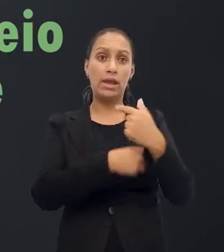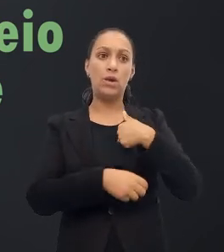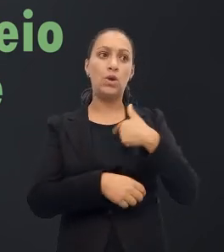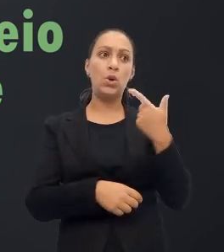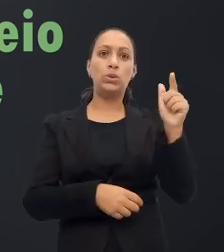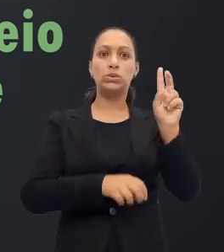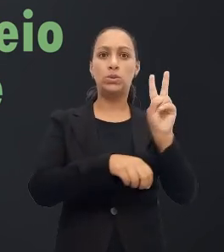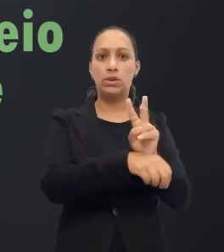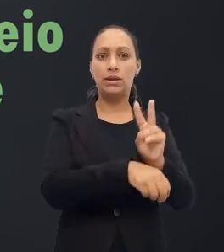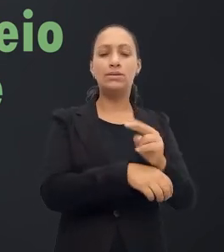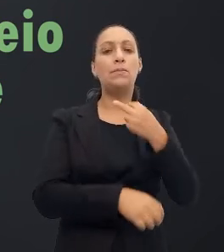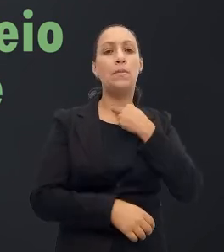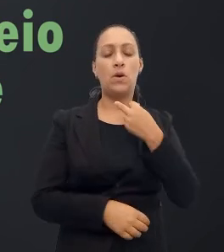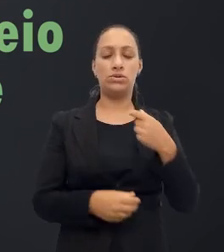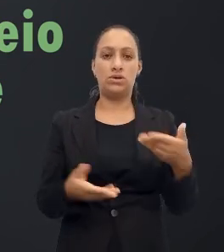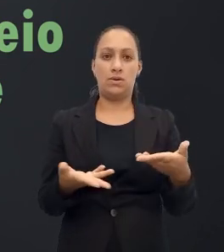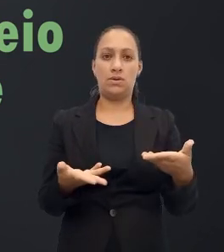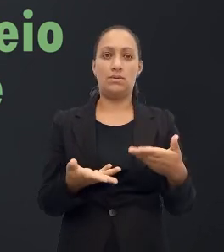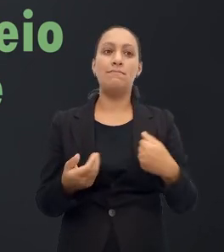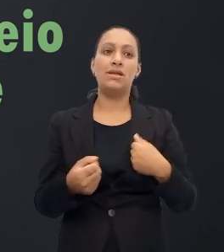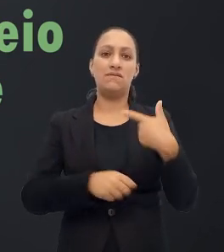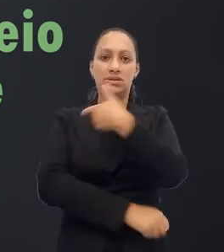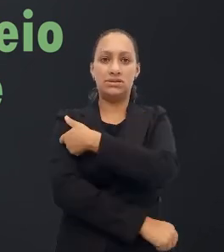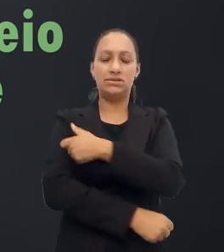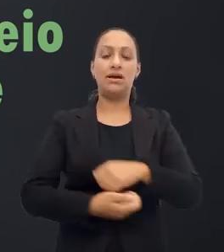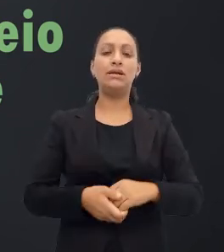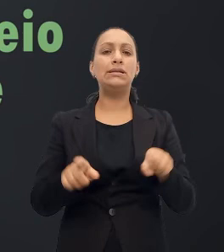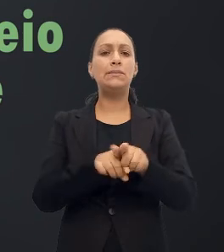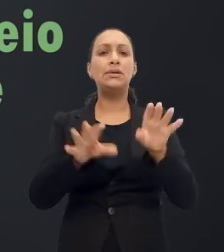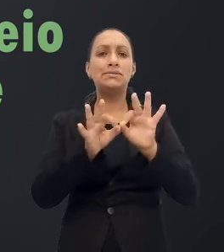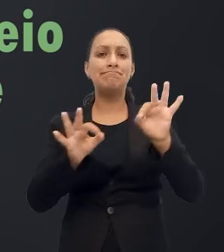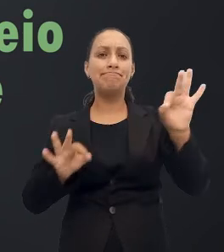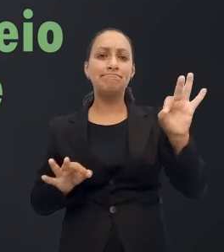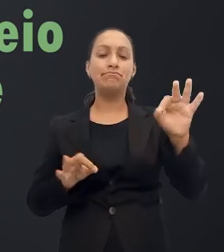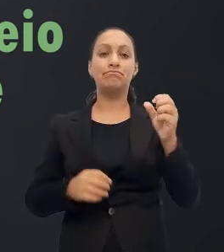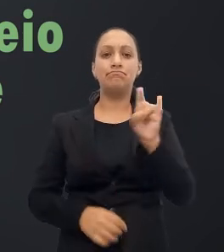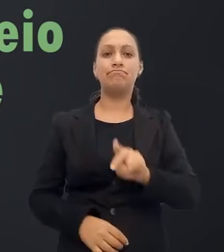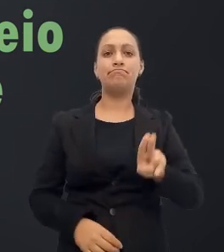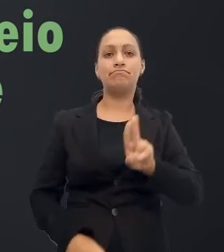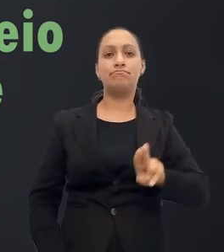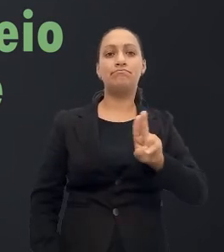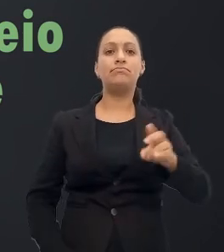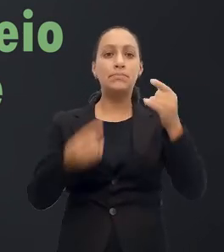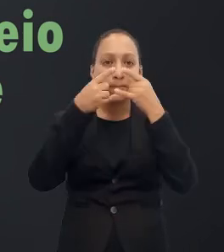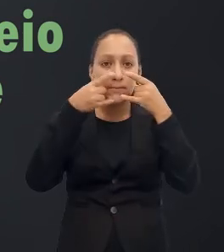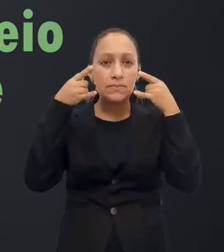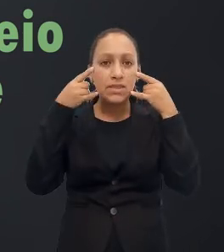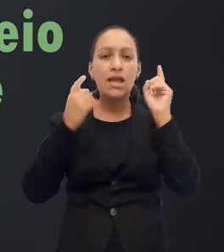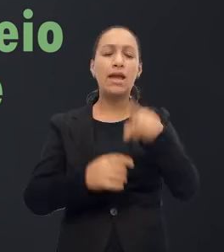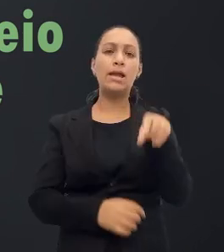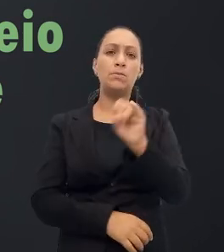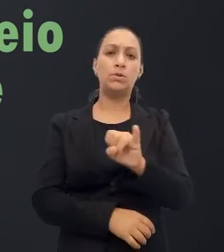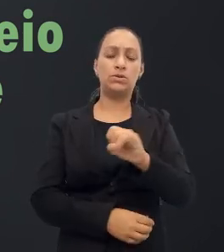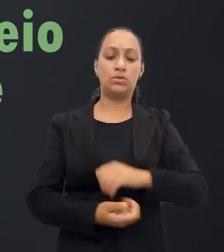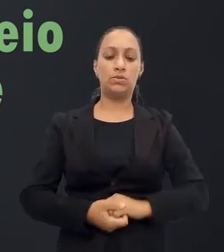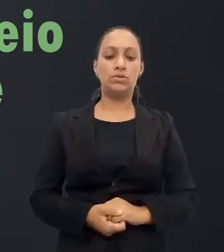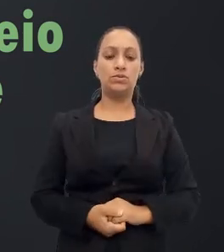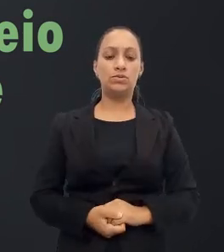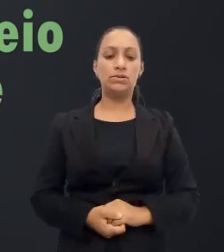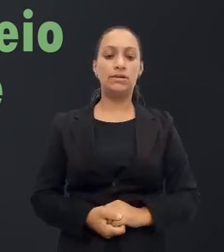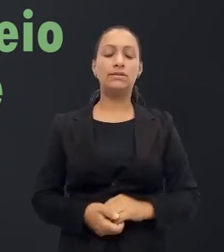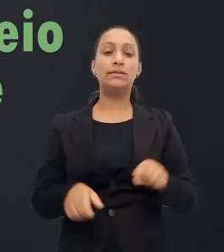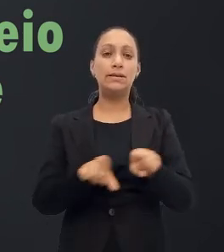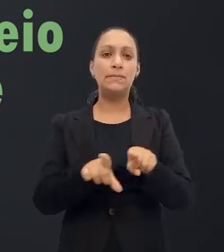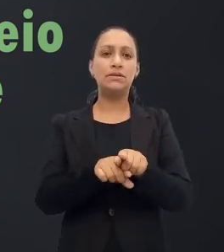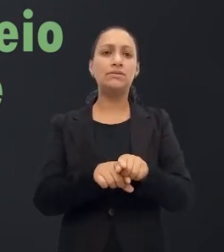neste momento. E além disso, então, realmente é o distanciamento, é a utilização das máscaras ideais. Agora nós falamos muito na